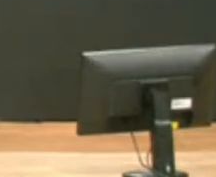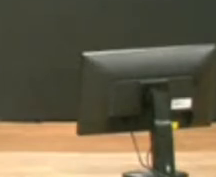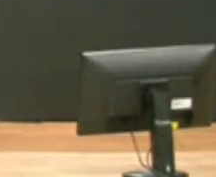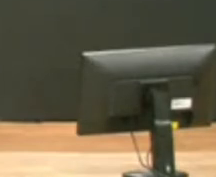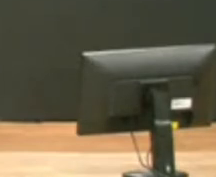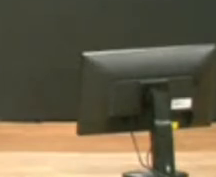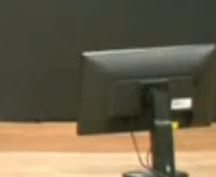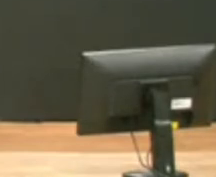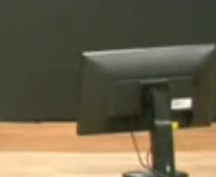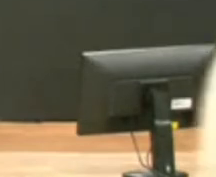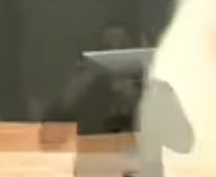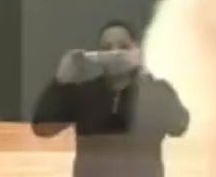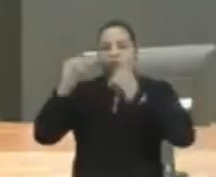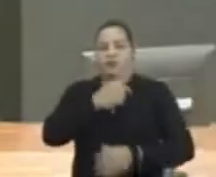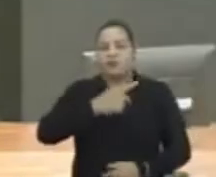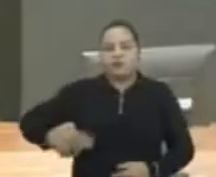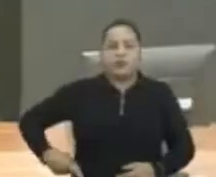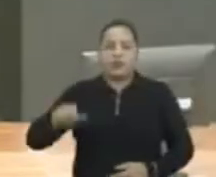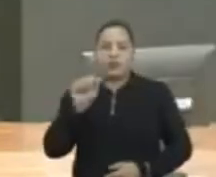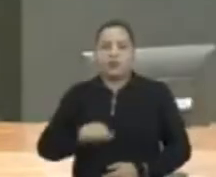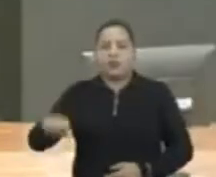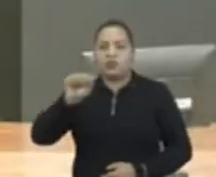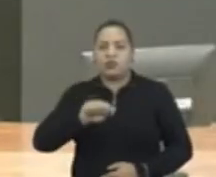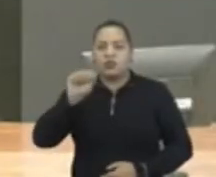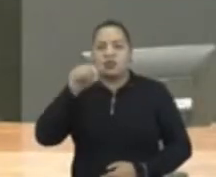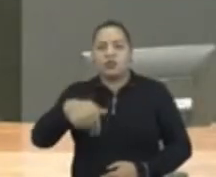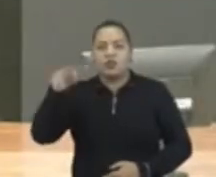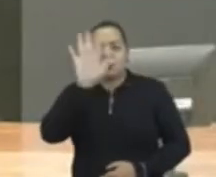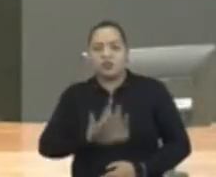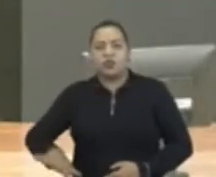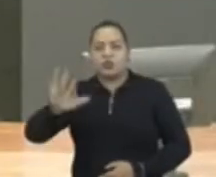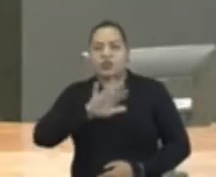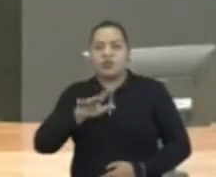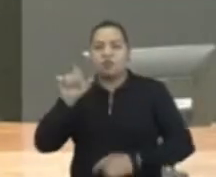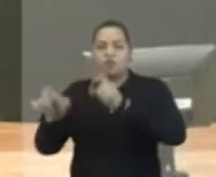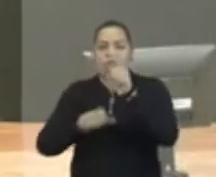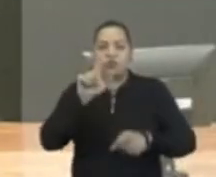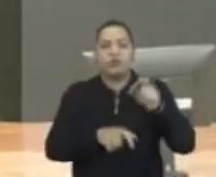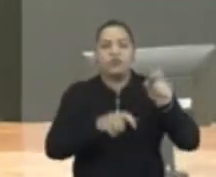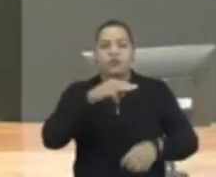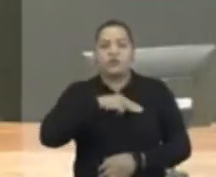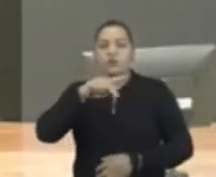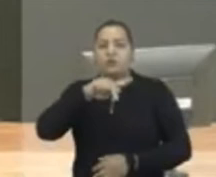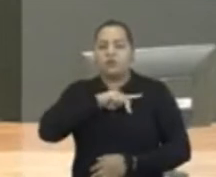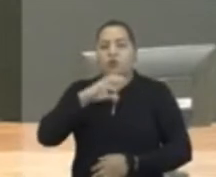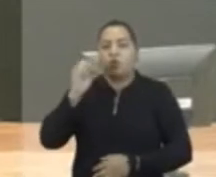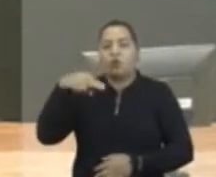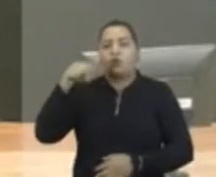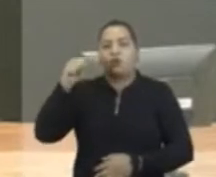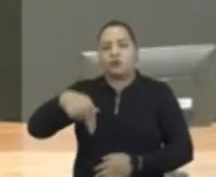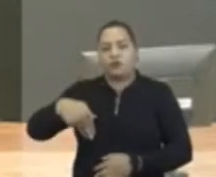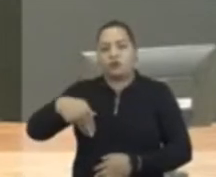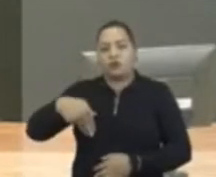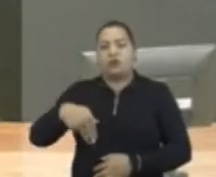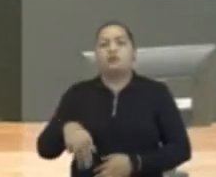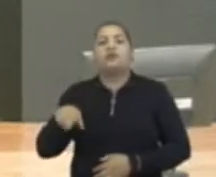Sua Excelência, o Senhor Presidente da Associação Nacional dos Membros do Ministério Público, CONAMP, Dr. Manuel Vitor Serene Murrieta